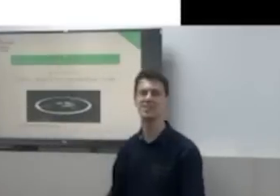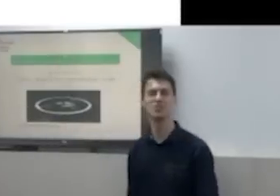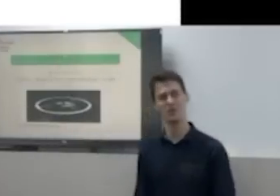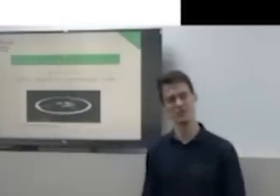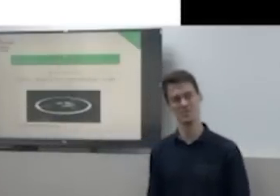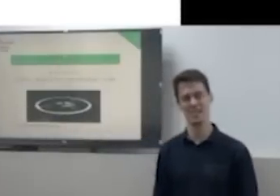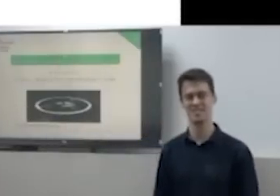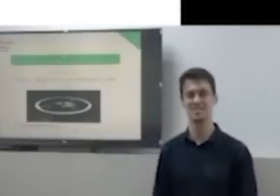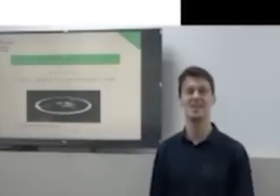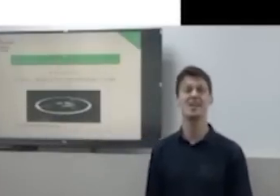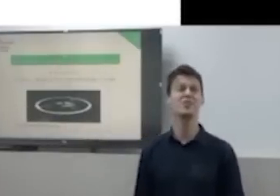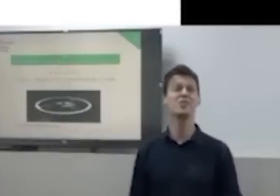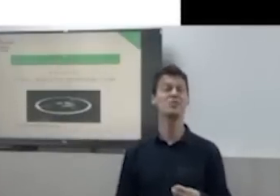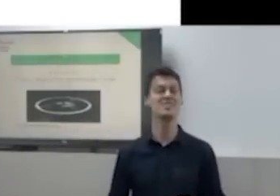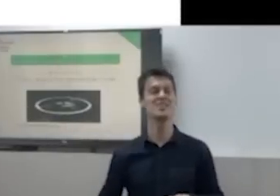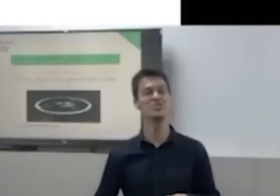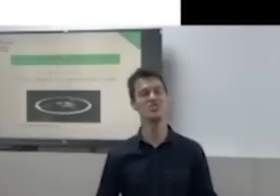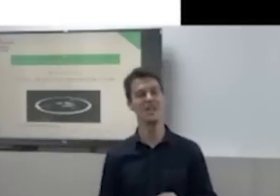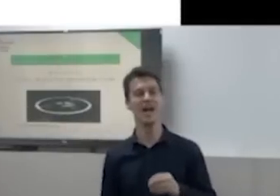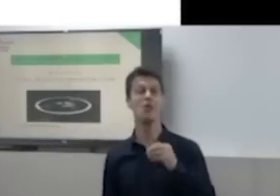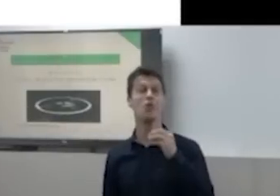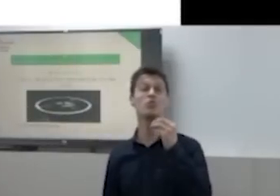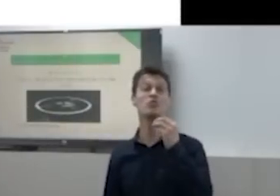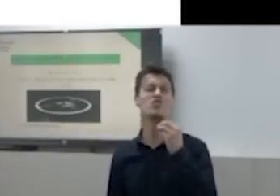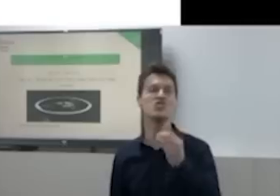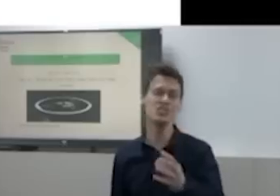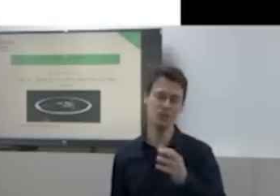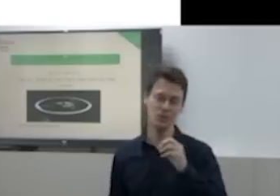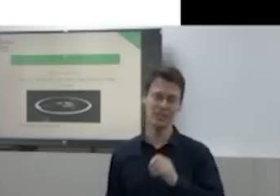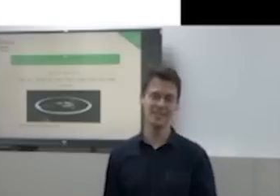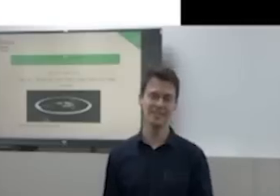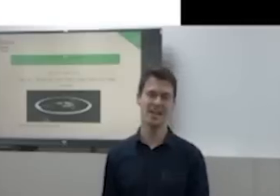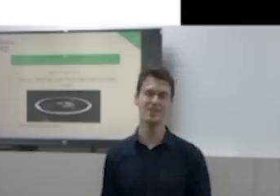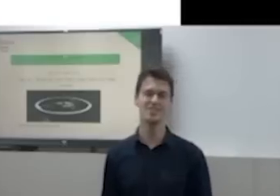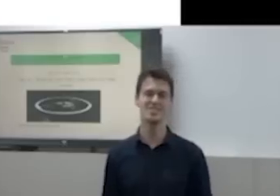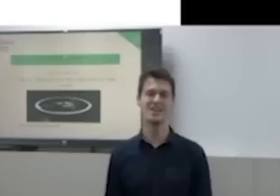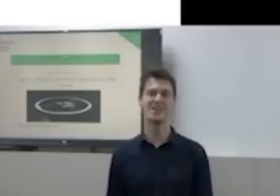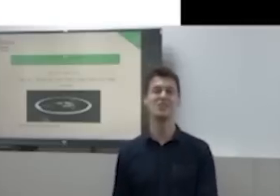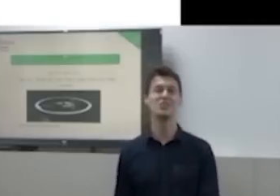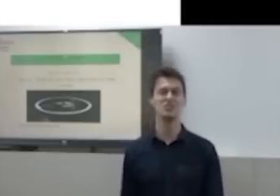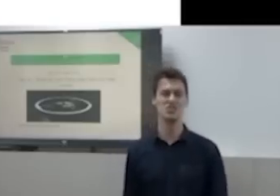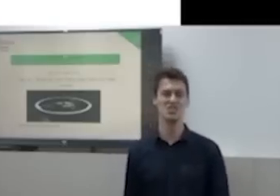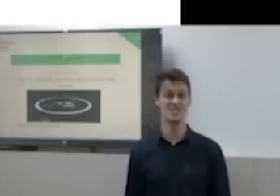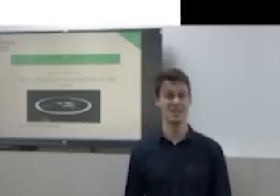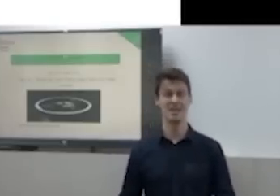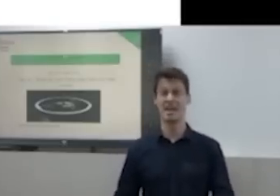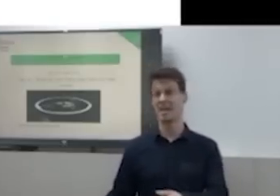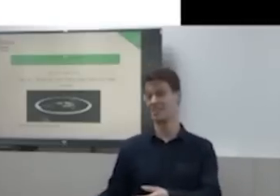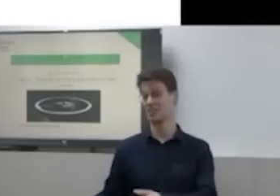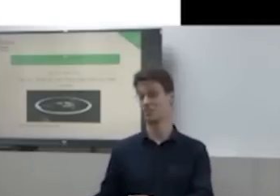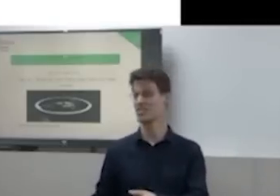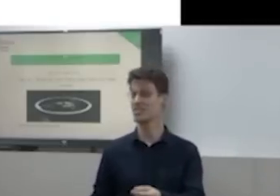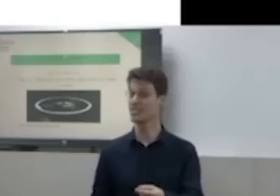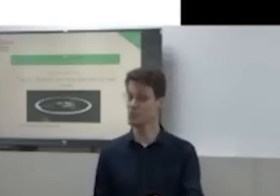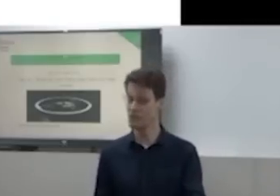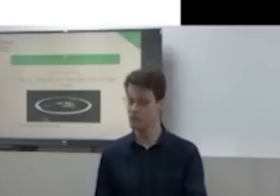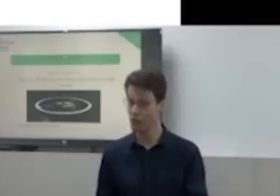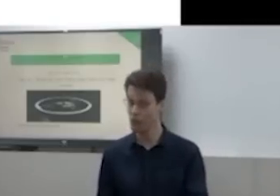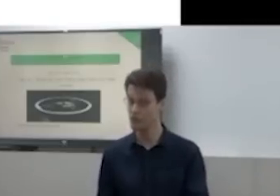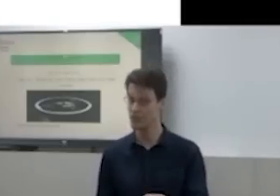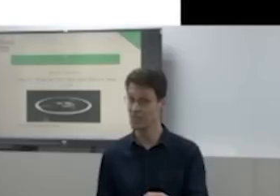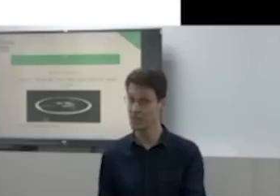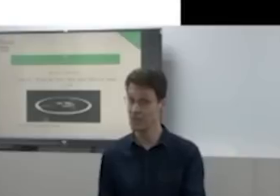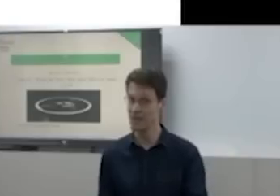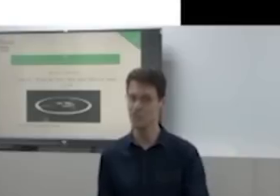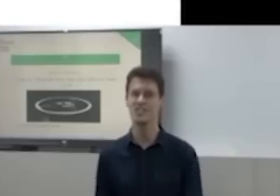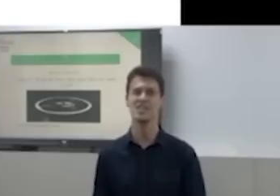estou apresentando para vocês? Então, eu consigo tirar o título da nossa notícia. Essa notícia tem